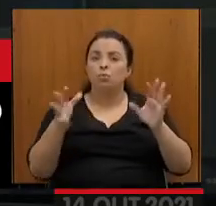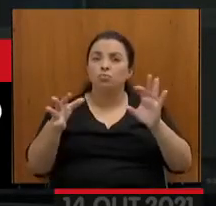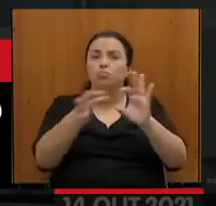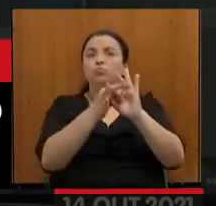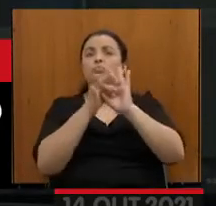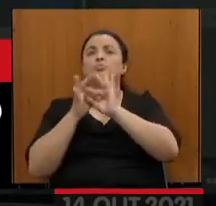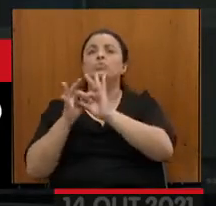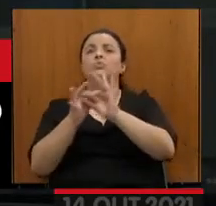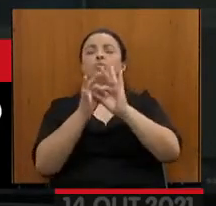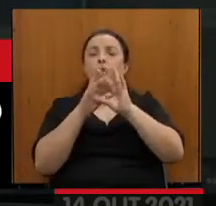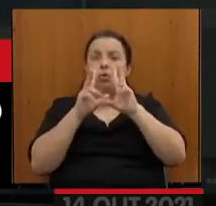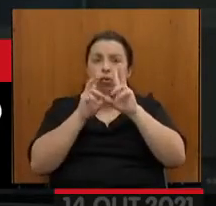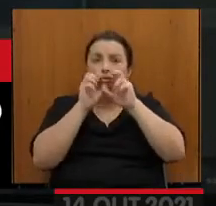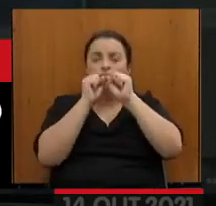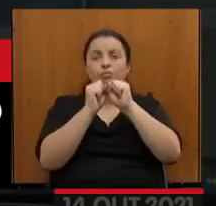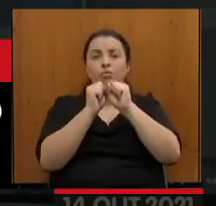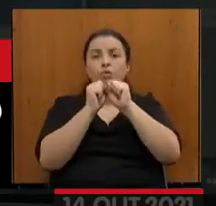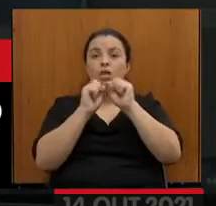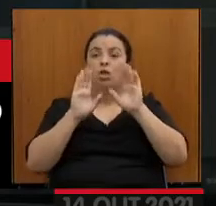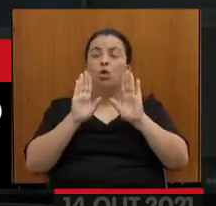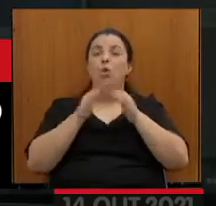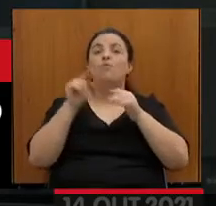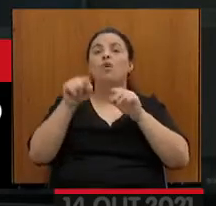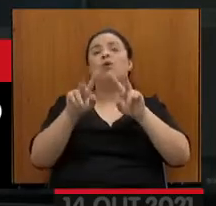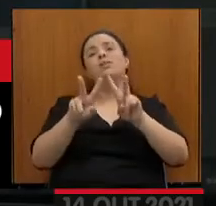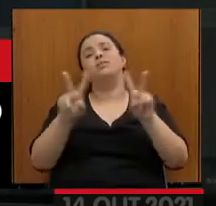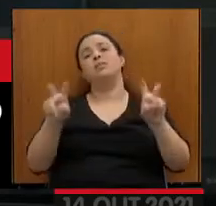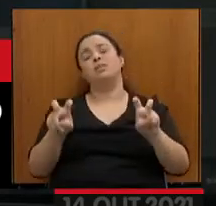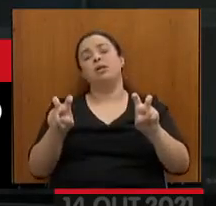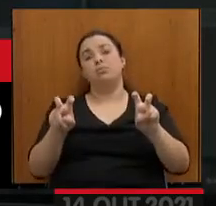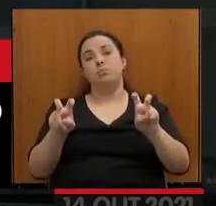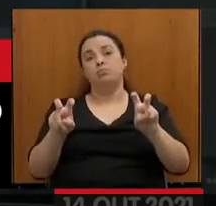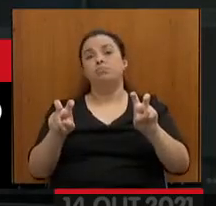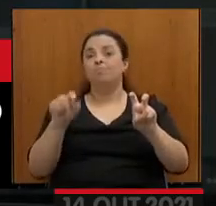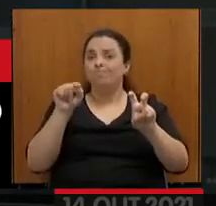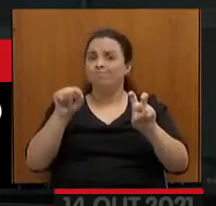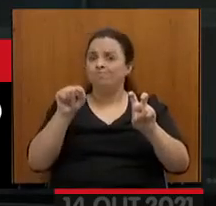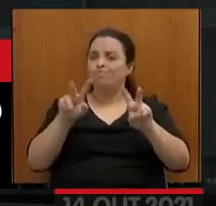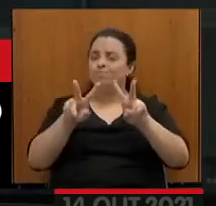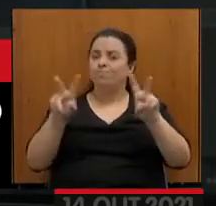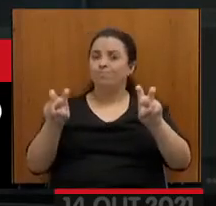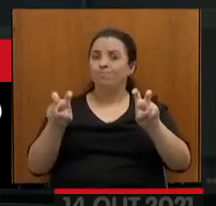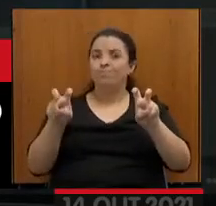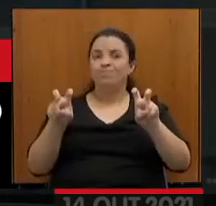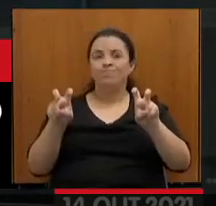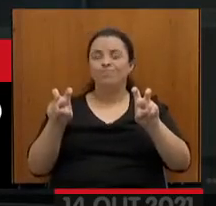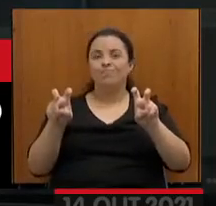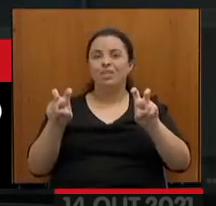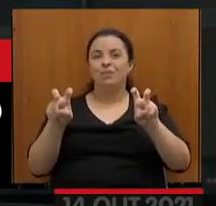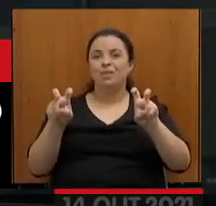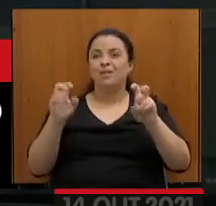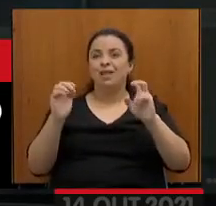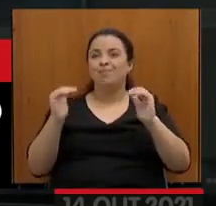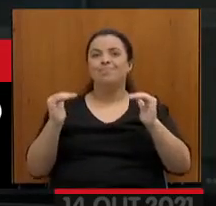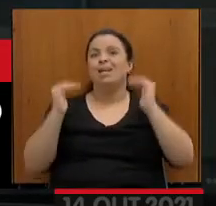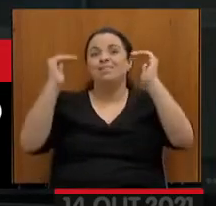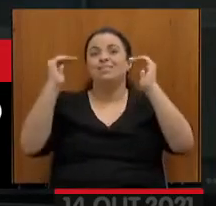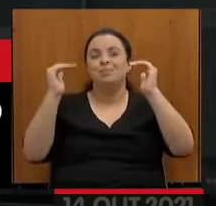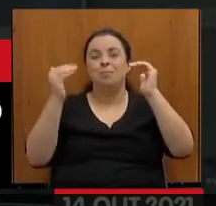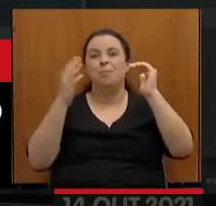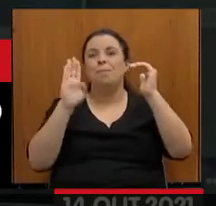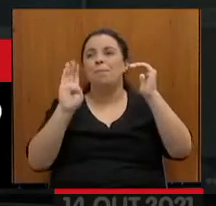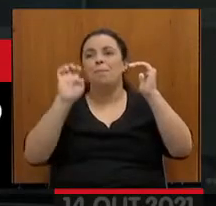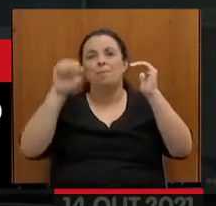causa... É uma causa que está acima, eu digo que ela não tem, ela está acima do bem e do mal, né? Porque reduzir a